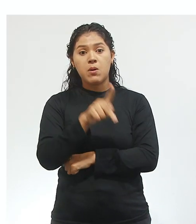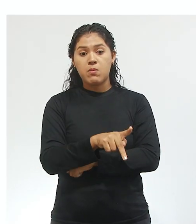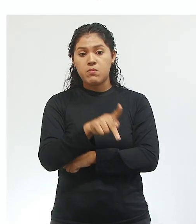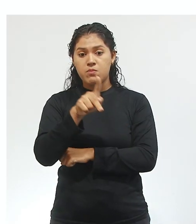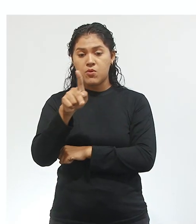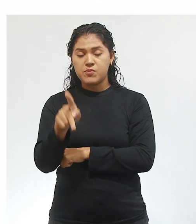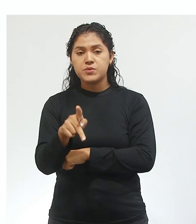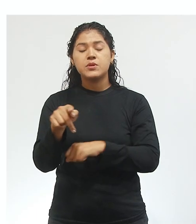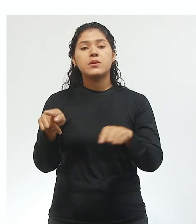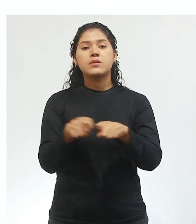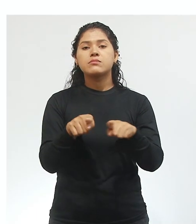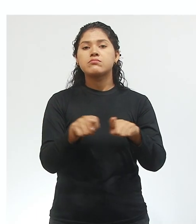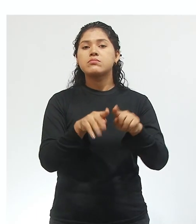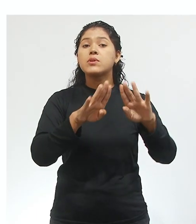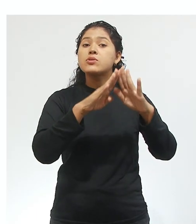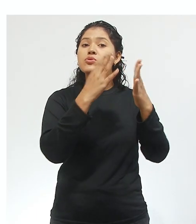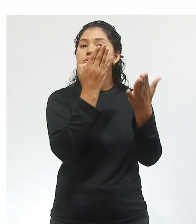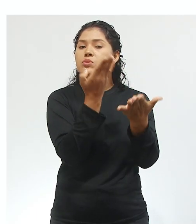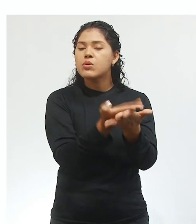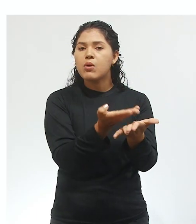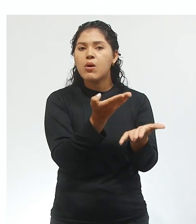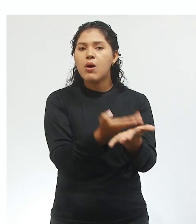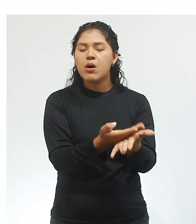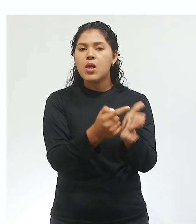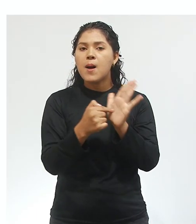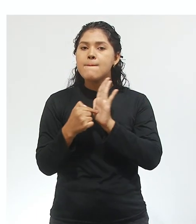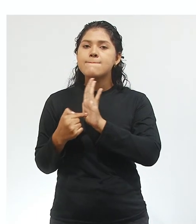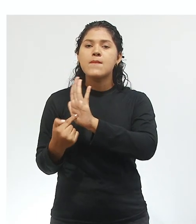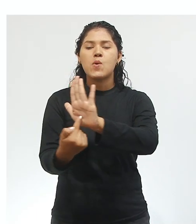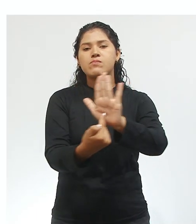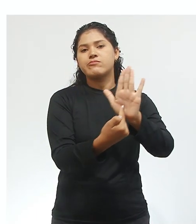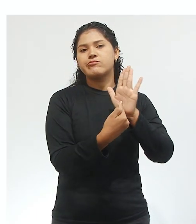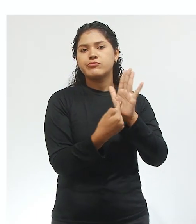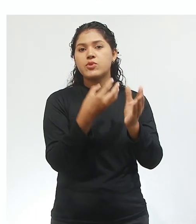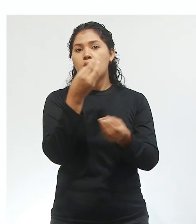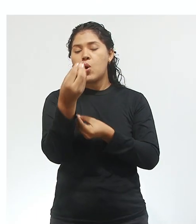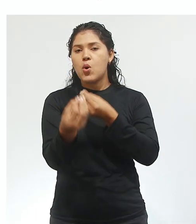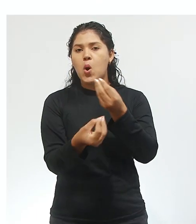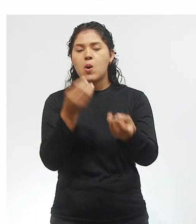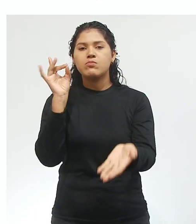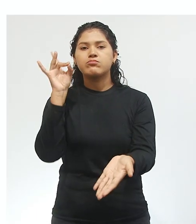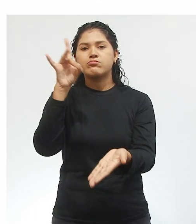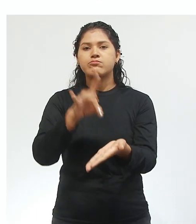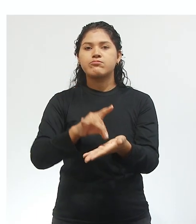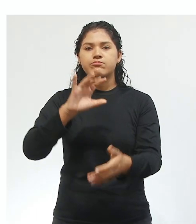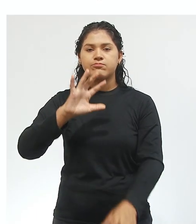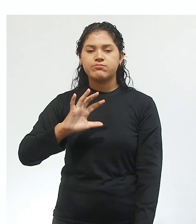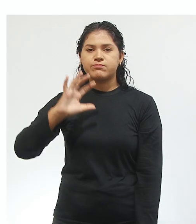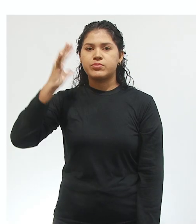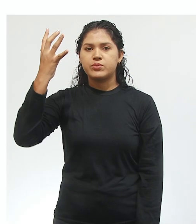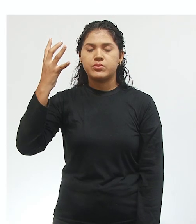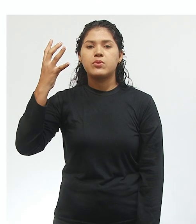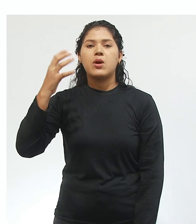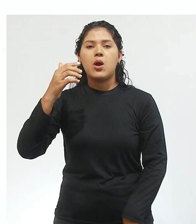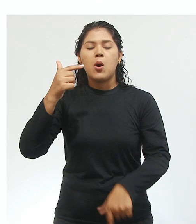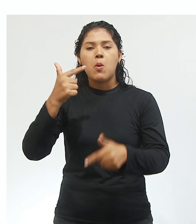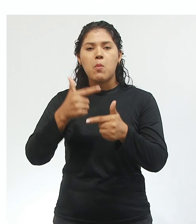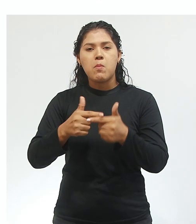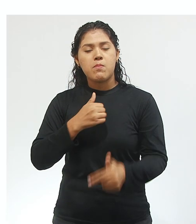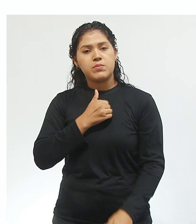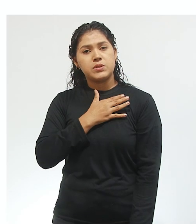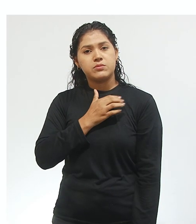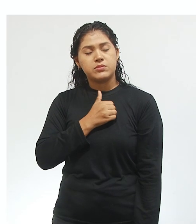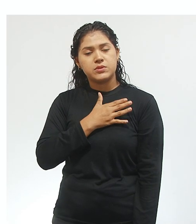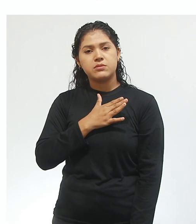para desconstruir os elementos que mascaram a discriminação racial no